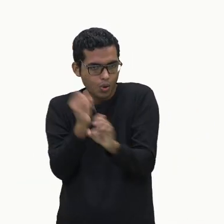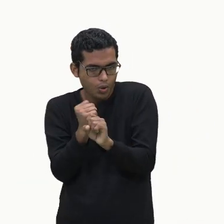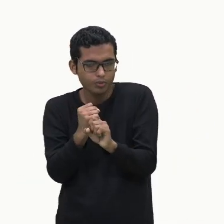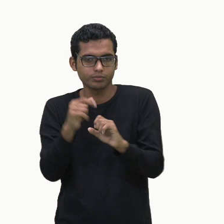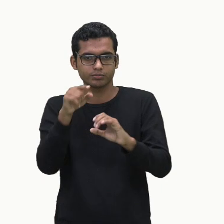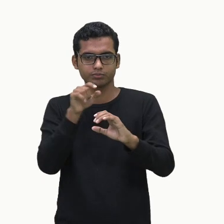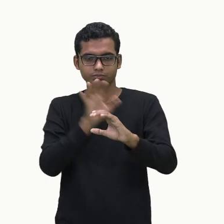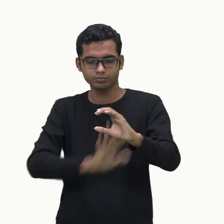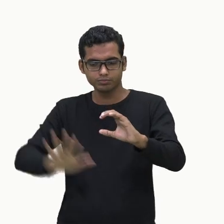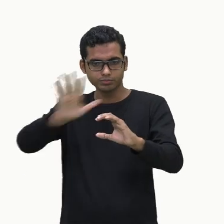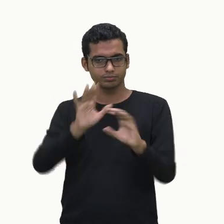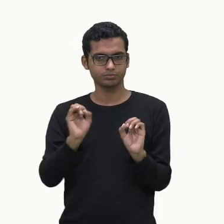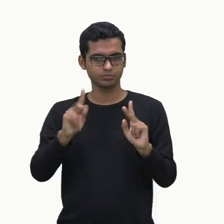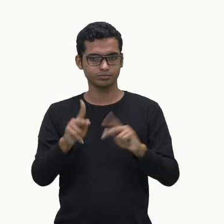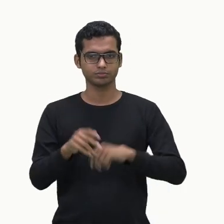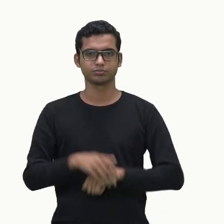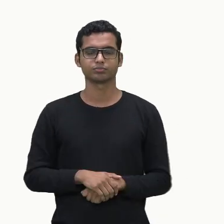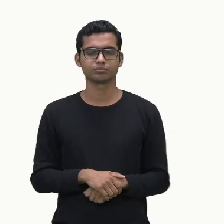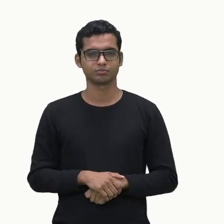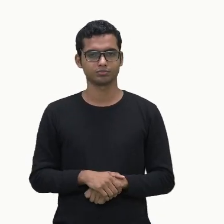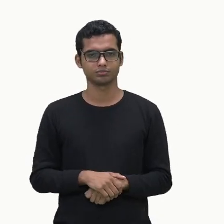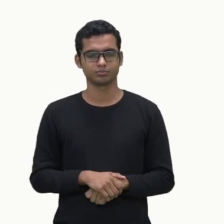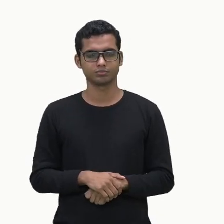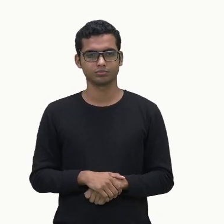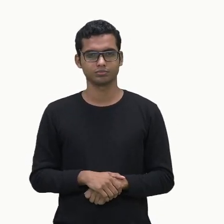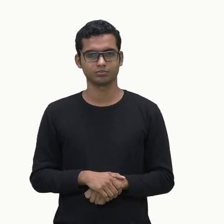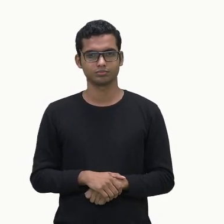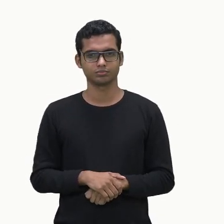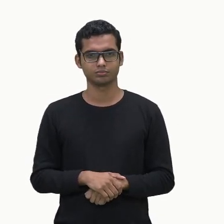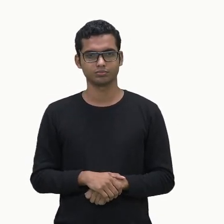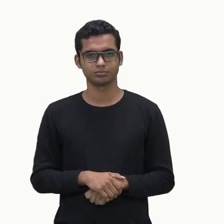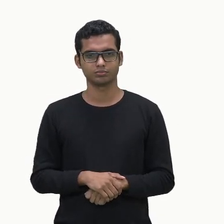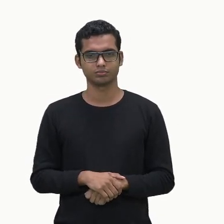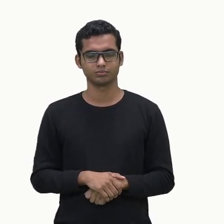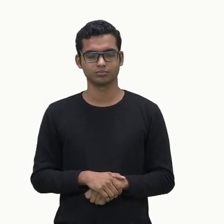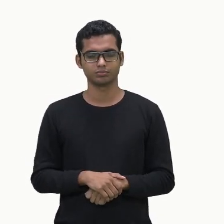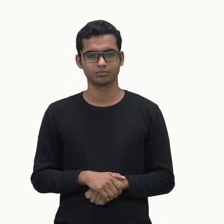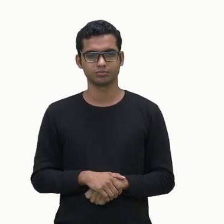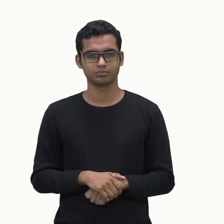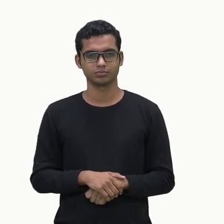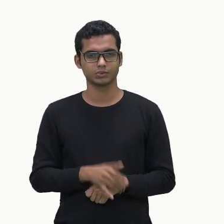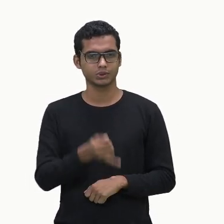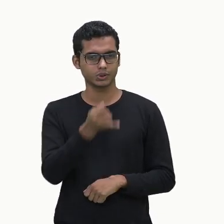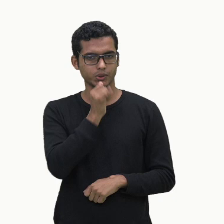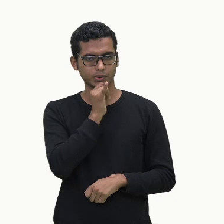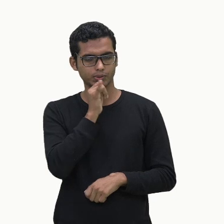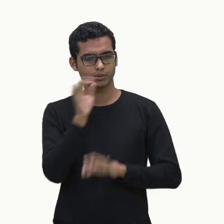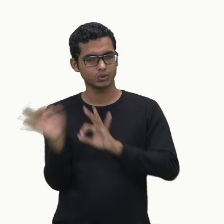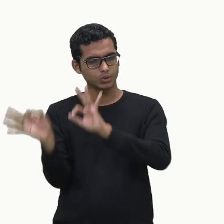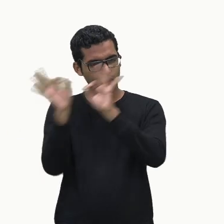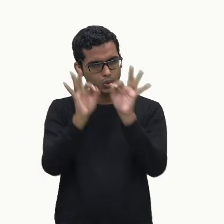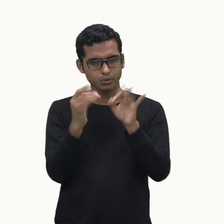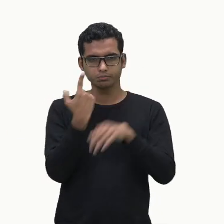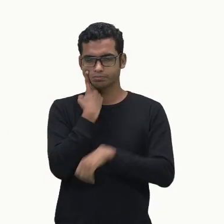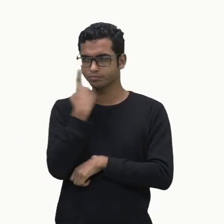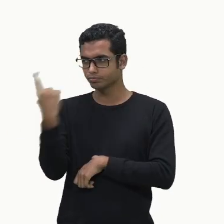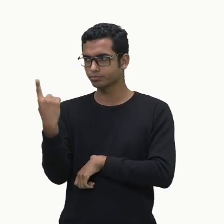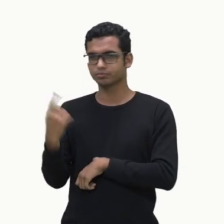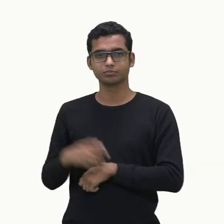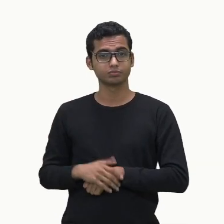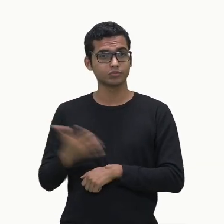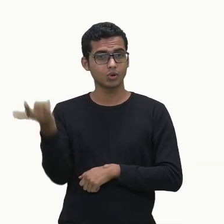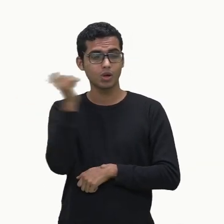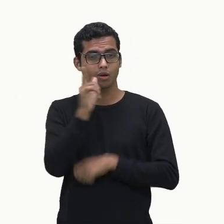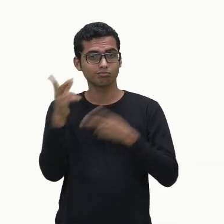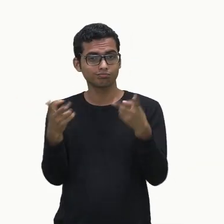essas áreas, tá bom? E aí, revisitando os nossos exemplos, a gente